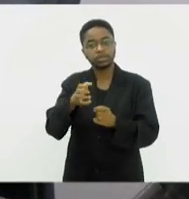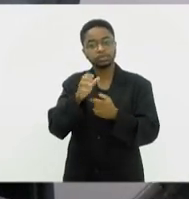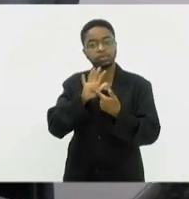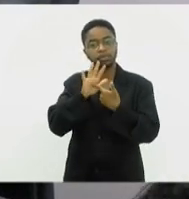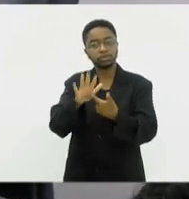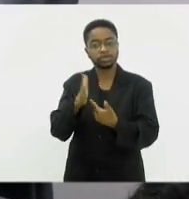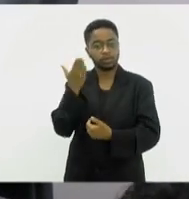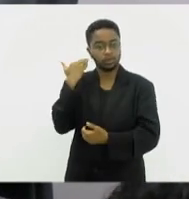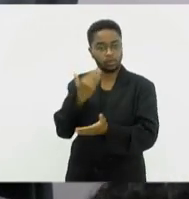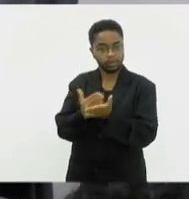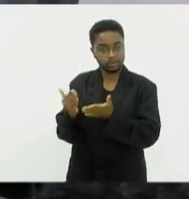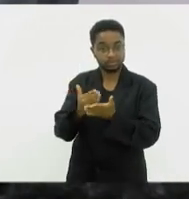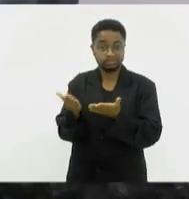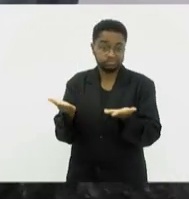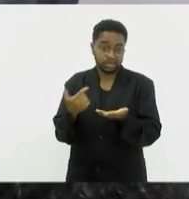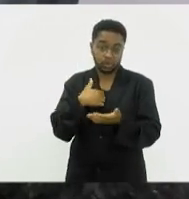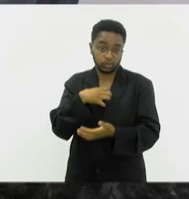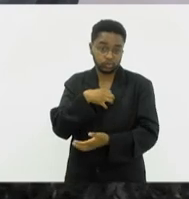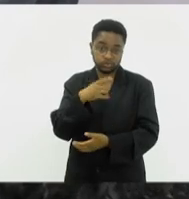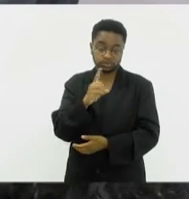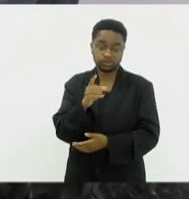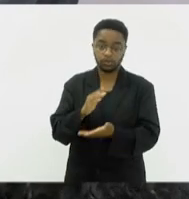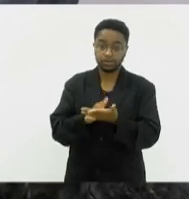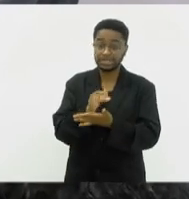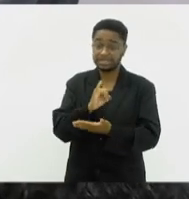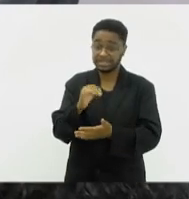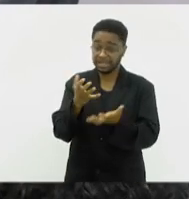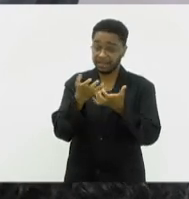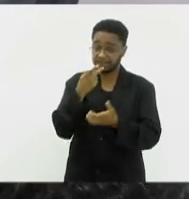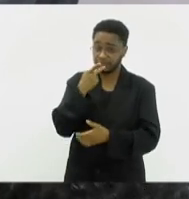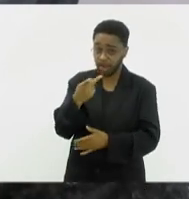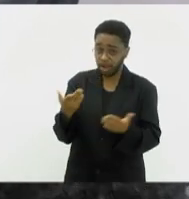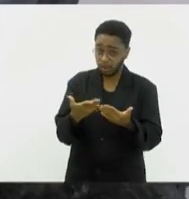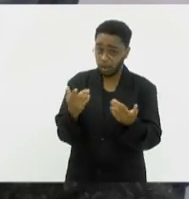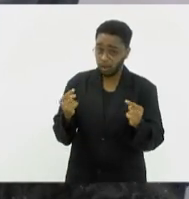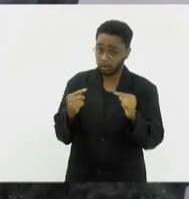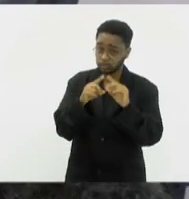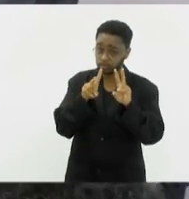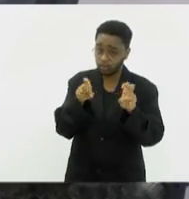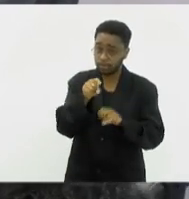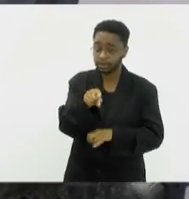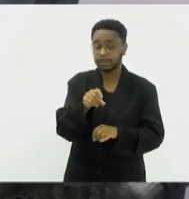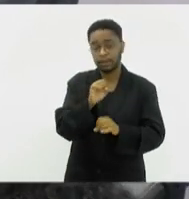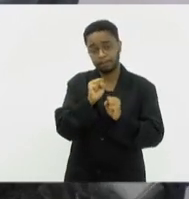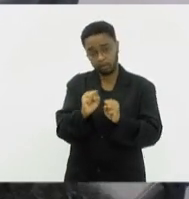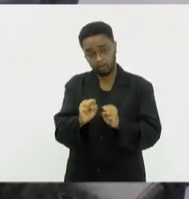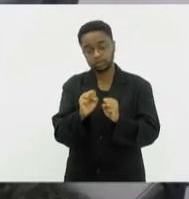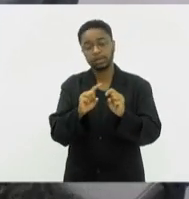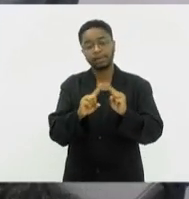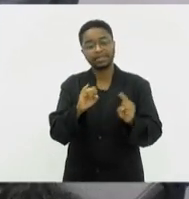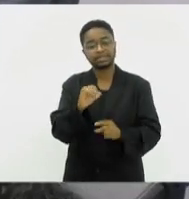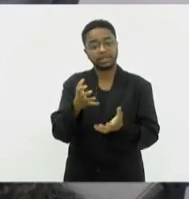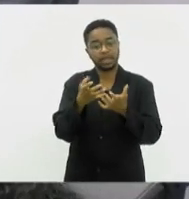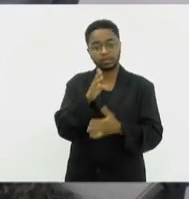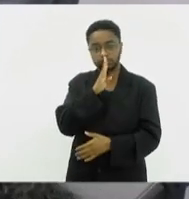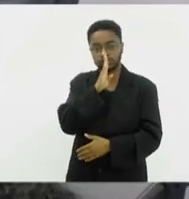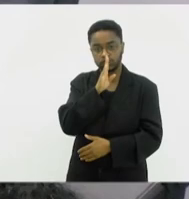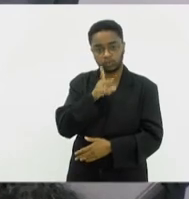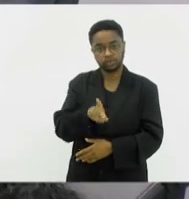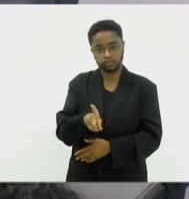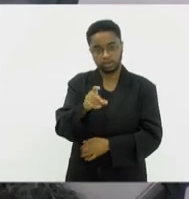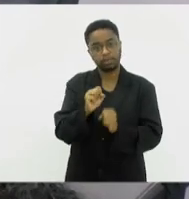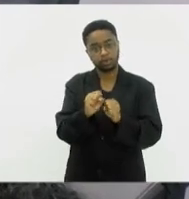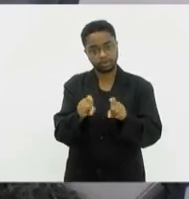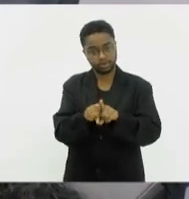me deixa contemplado. Se o senhor quiser fazer uso da palavra nesse sentido, pode fazer. Se quiser continuar em silêncio em relação a esse caso, eu também